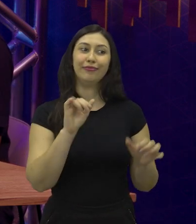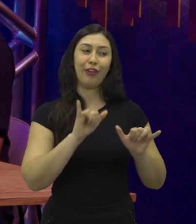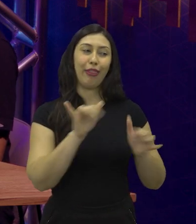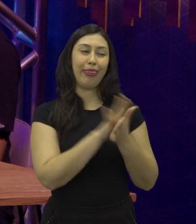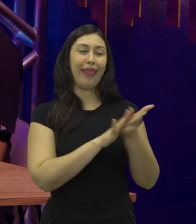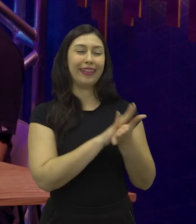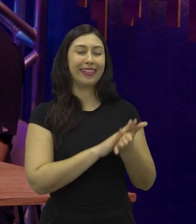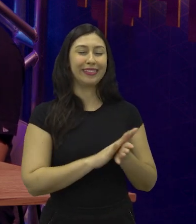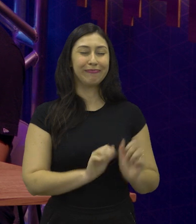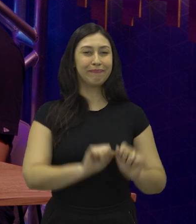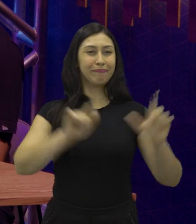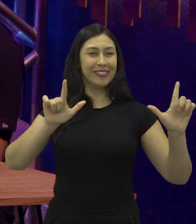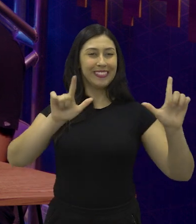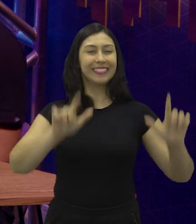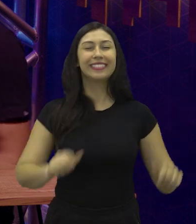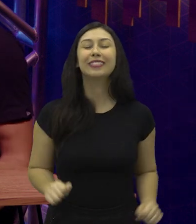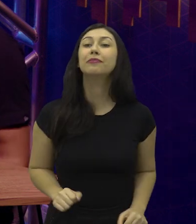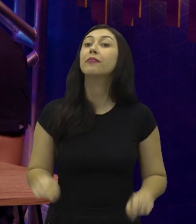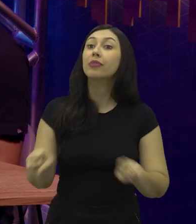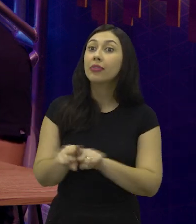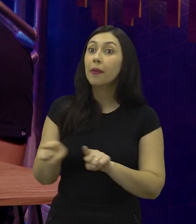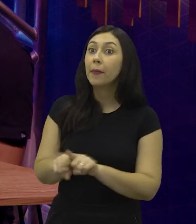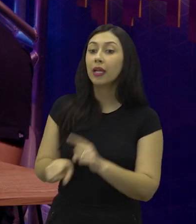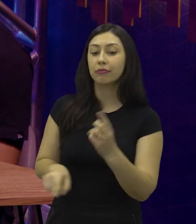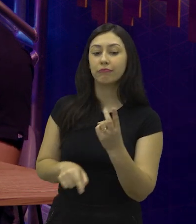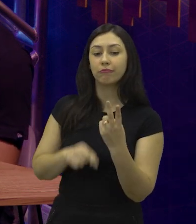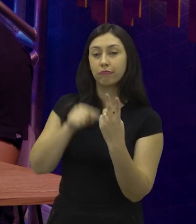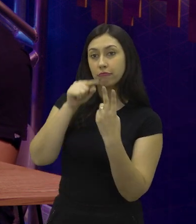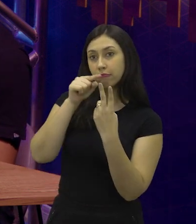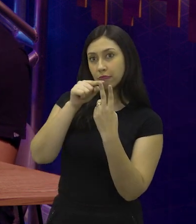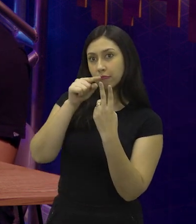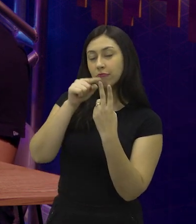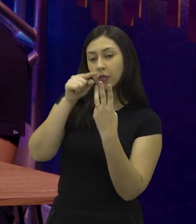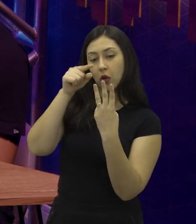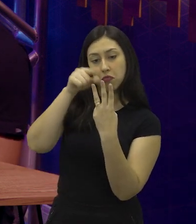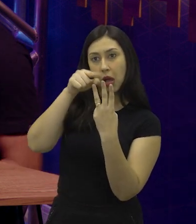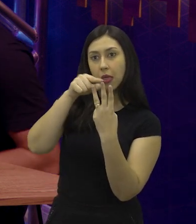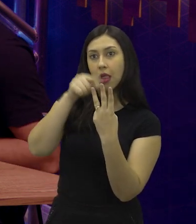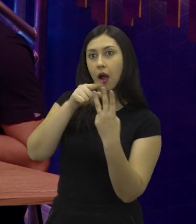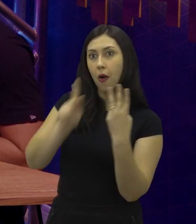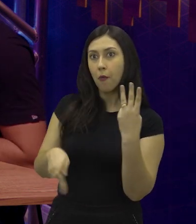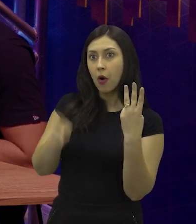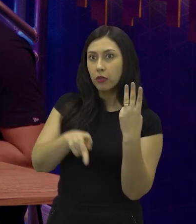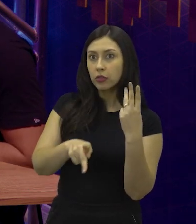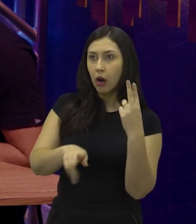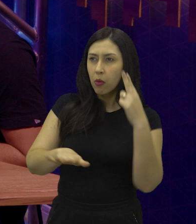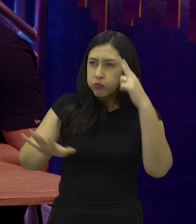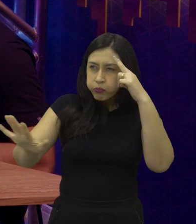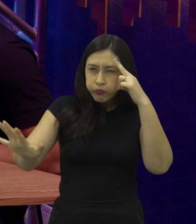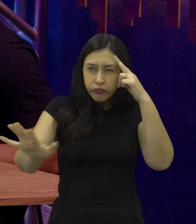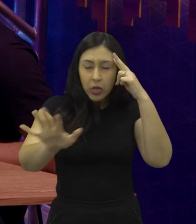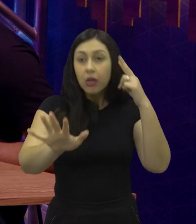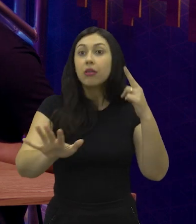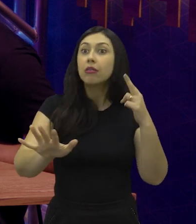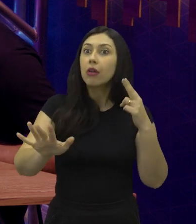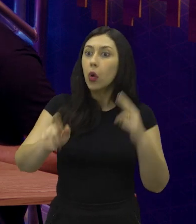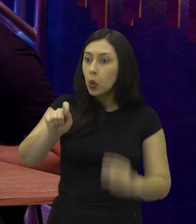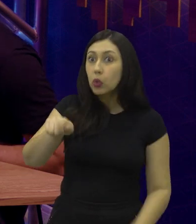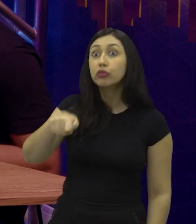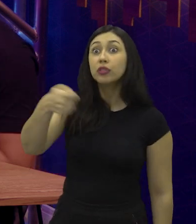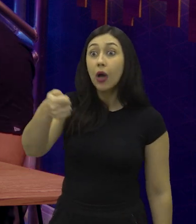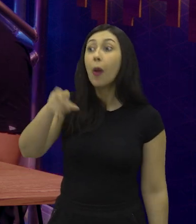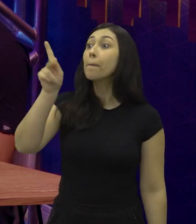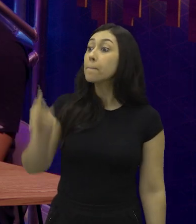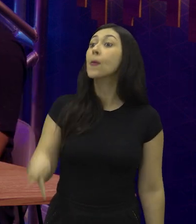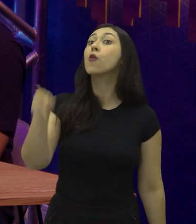Potter. Coloca uma plaquinha aí. E tem o professor Xavier também, que eu acho que o professor acompanha o nome do personagem,